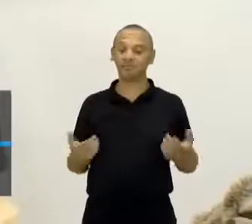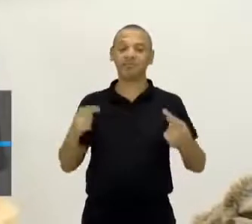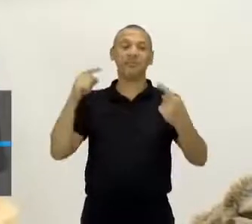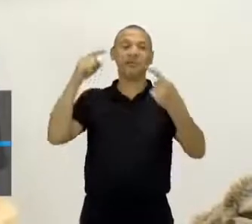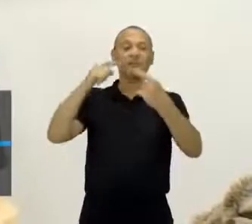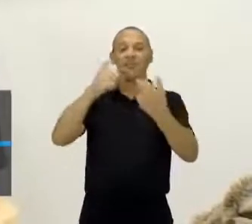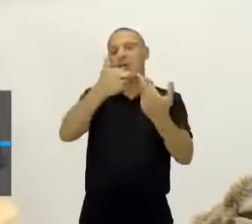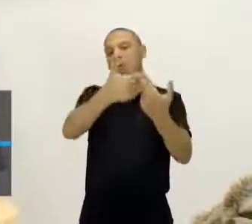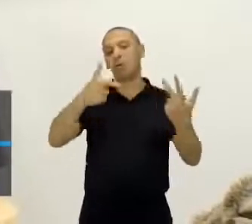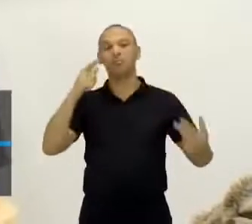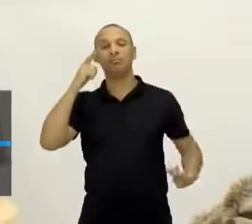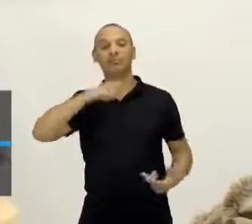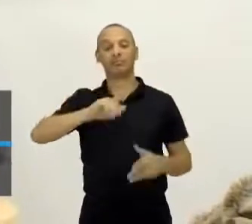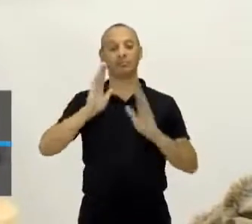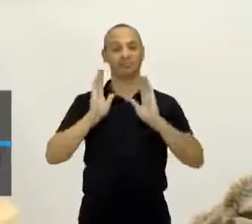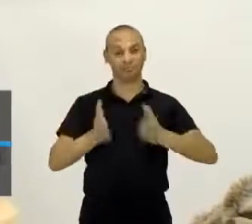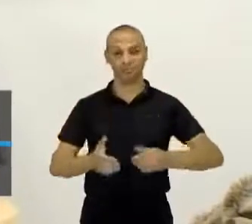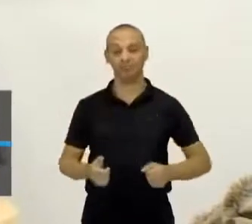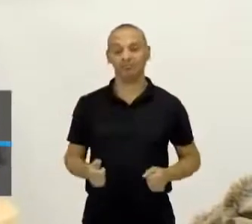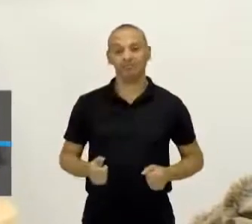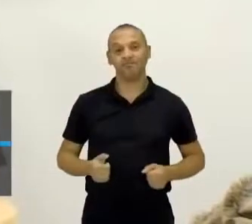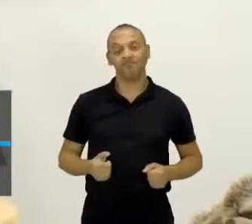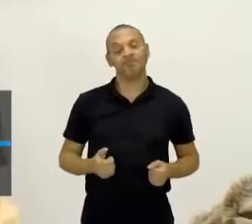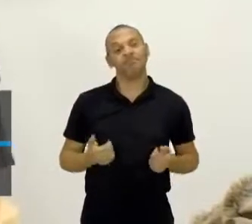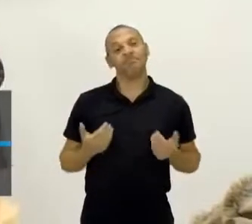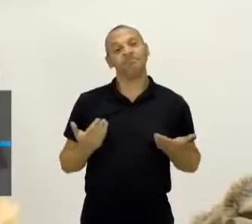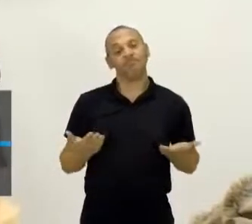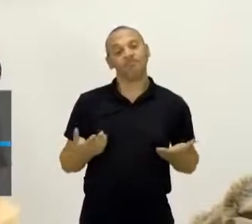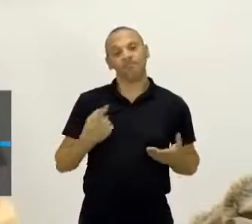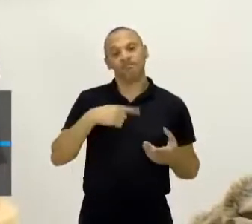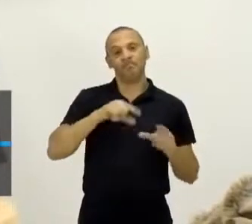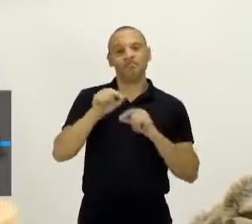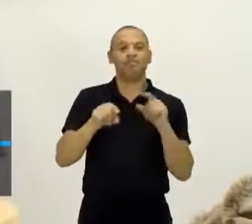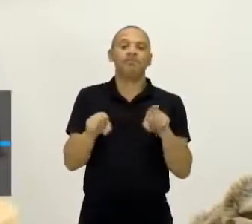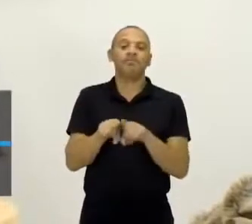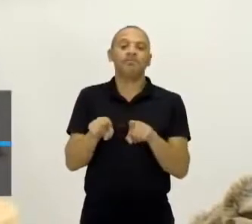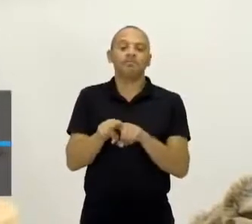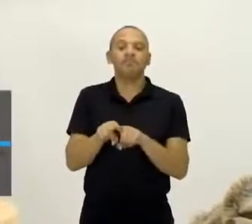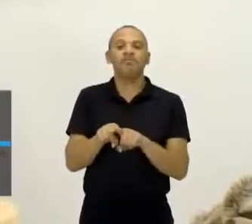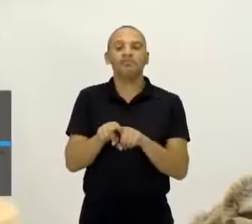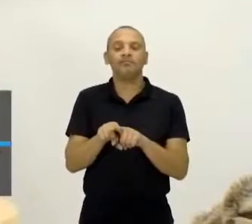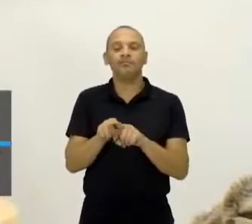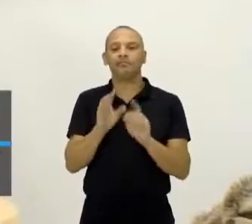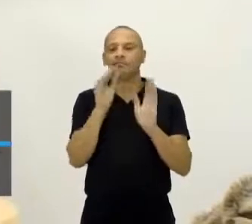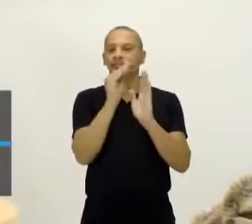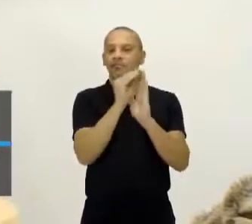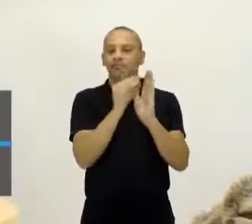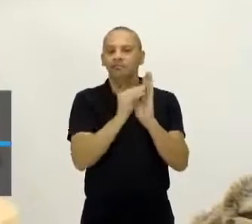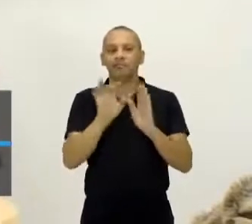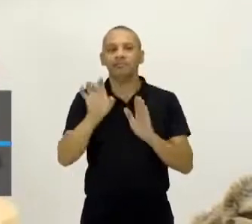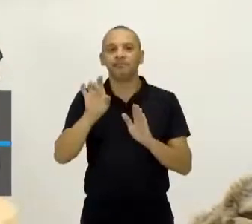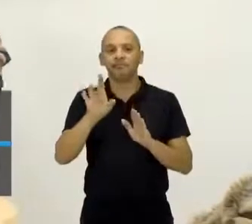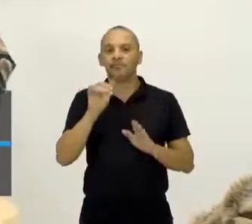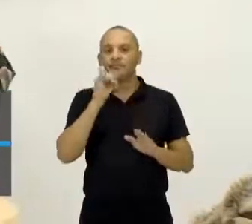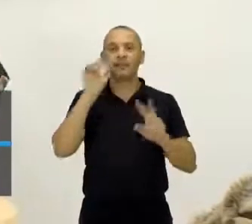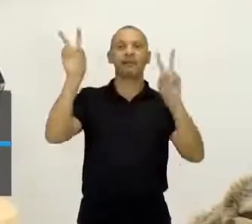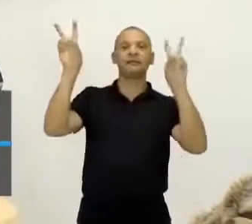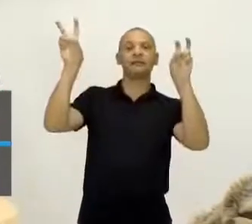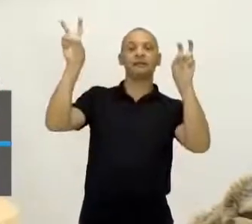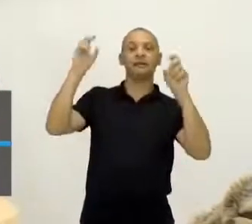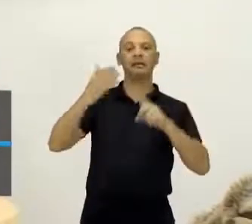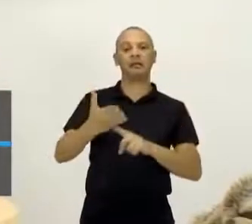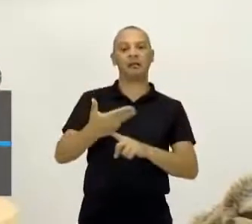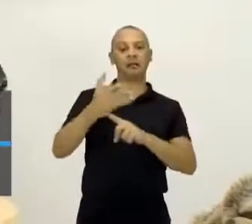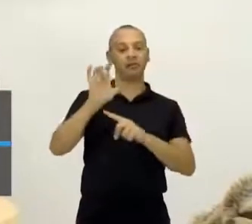Então, algumas coisas nós já conseguimos fazer, né? Então, também a gente não pode colocar só assim, a questão da tecnologia